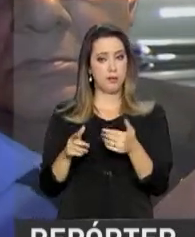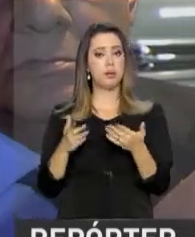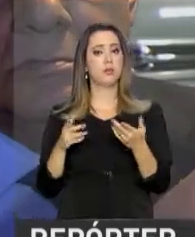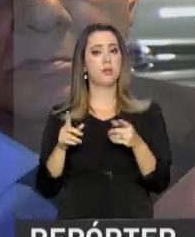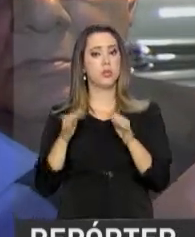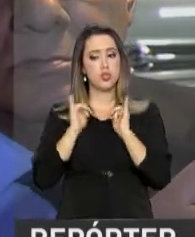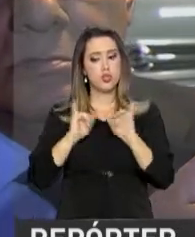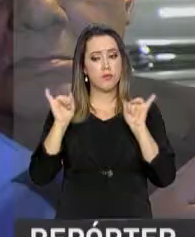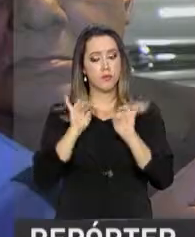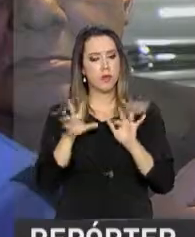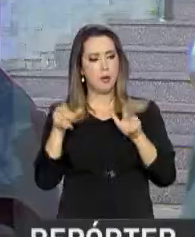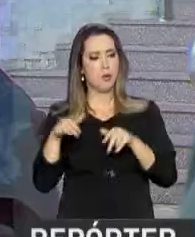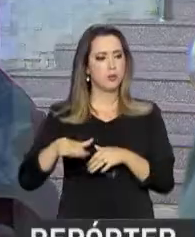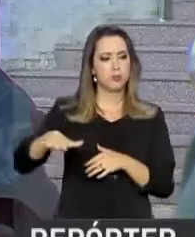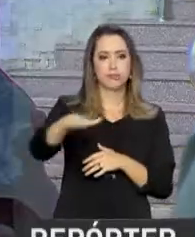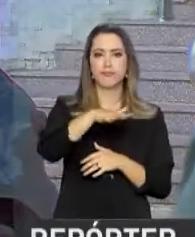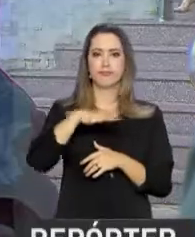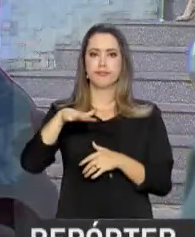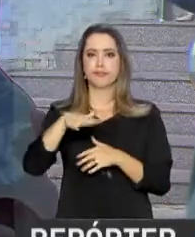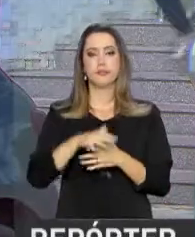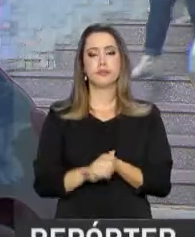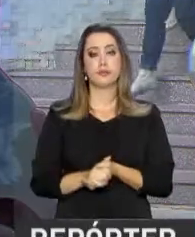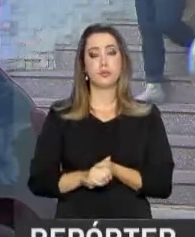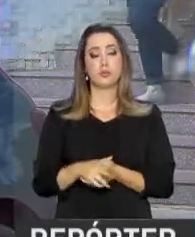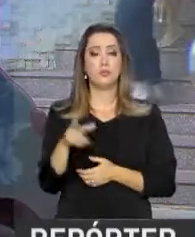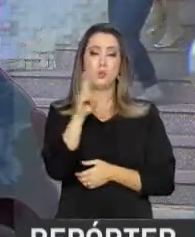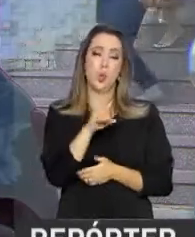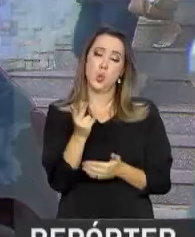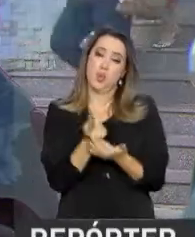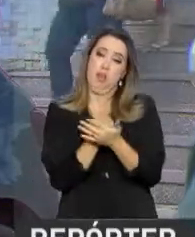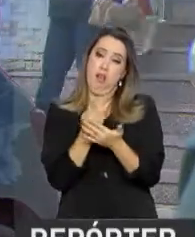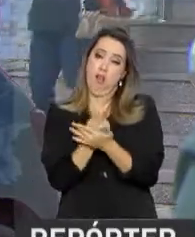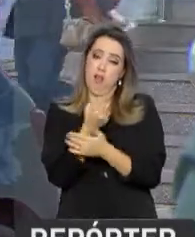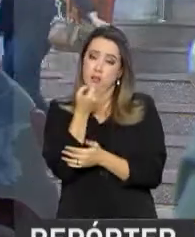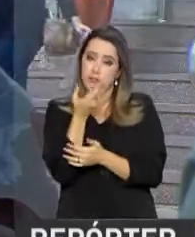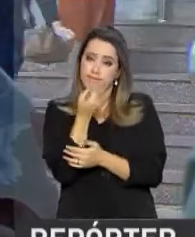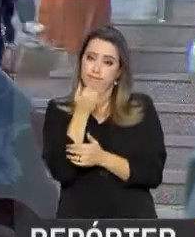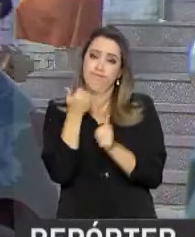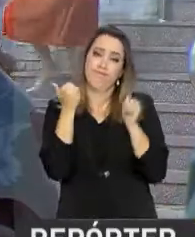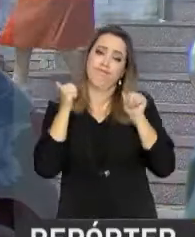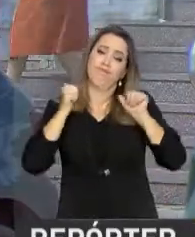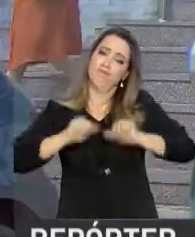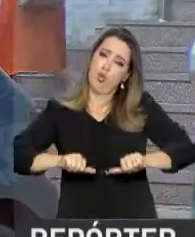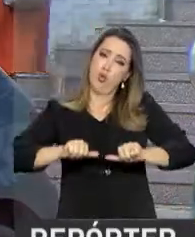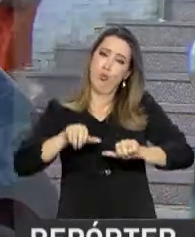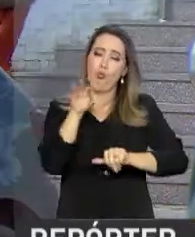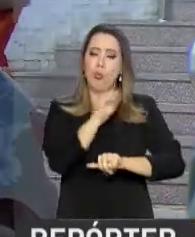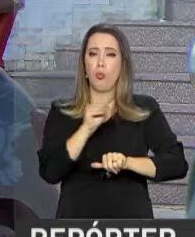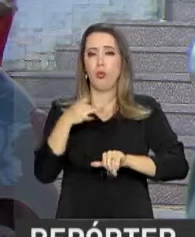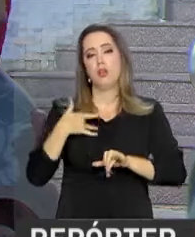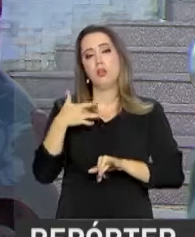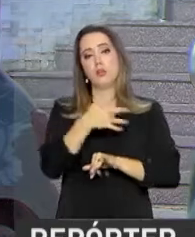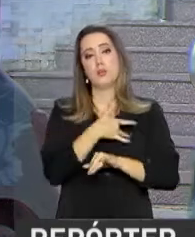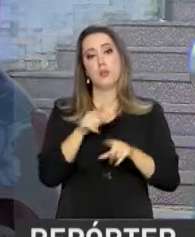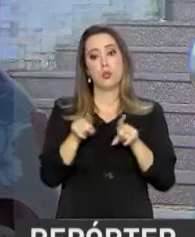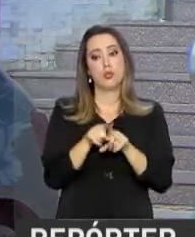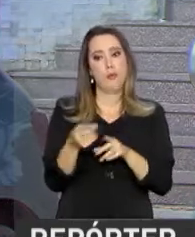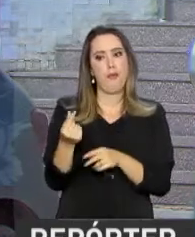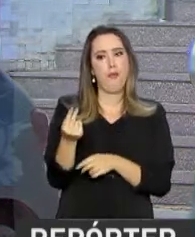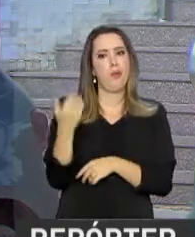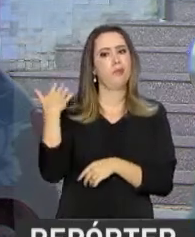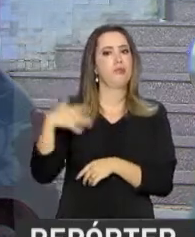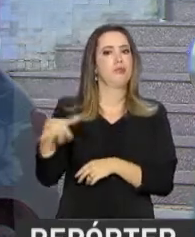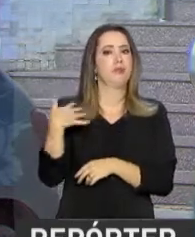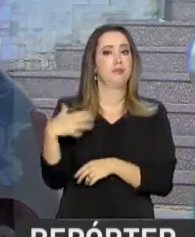divulgará para todos o uso inadequado de medicamentos pode prejudicar o tratamento além de elevar os custos ao